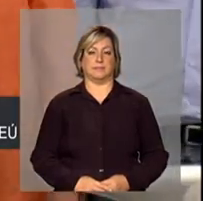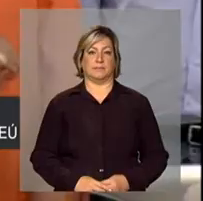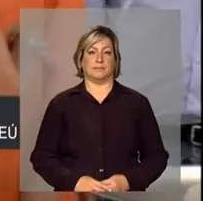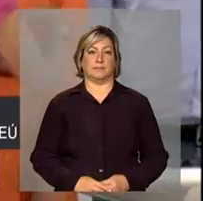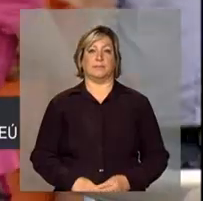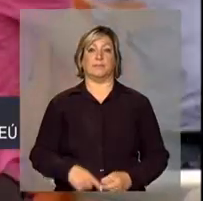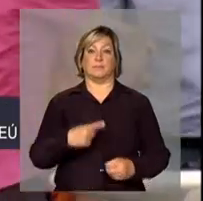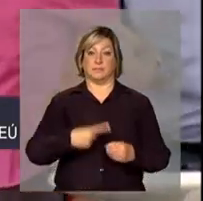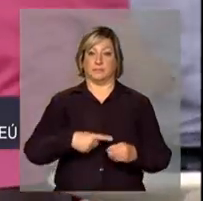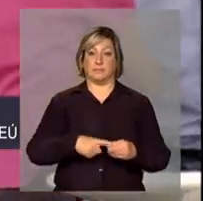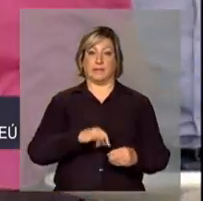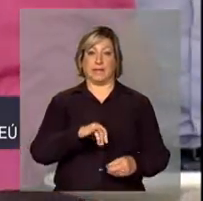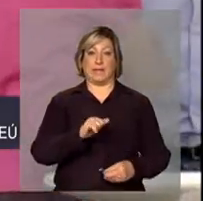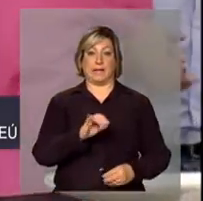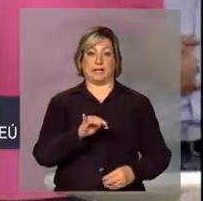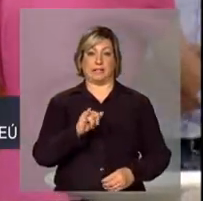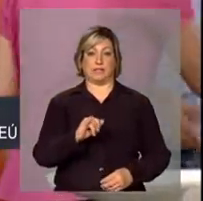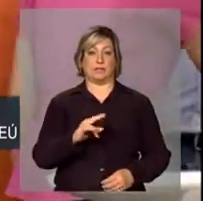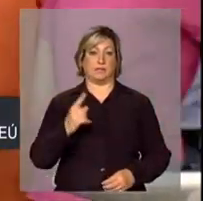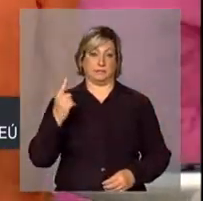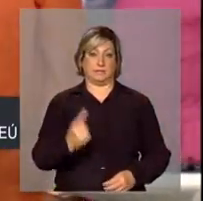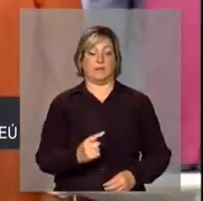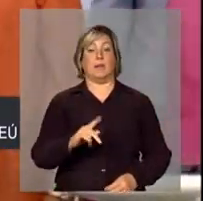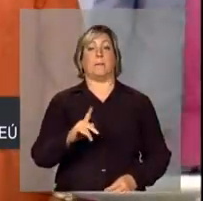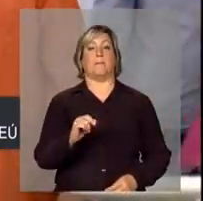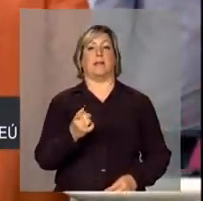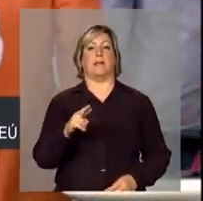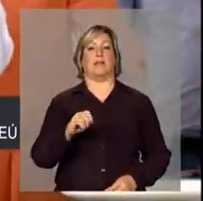De Iati, Padre Jorge.